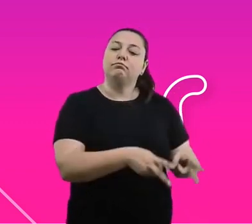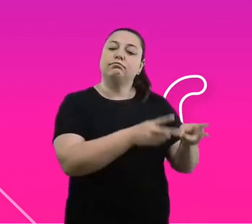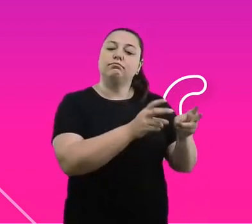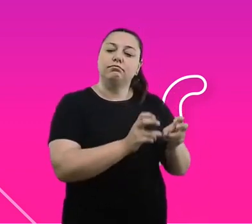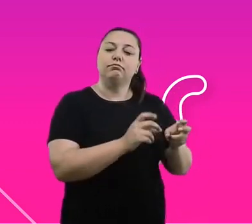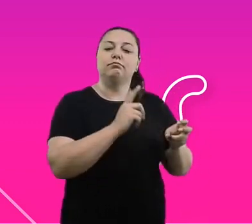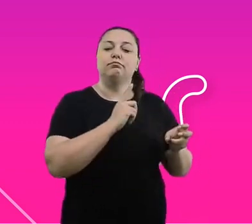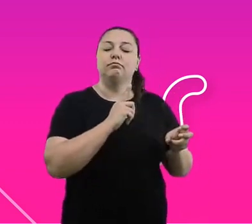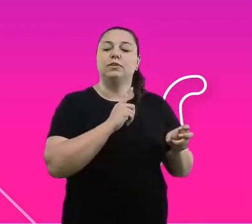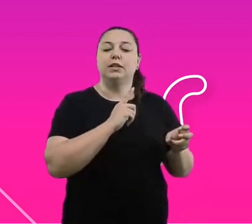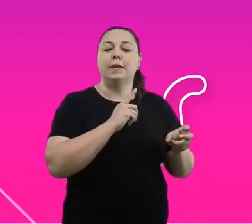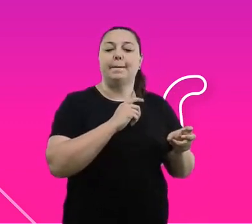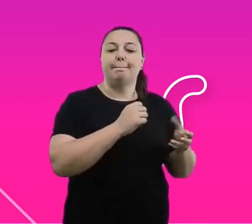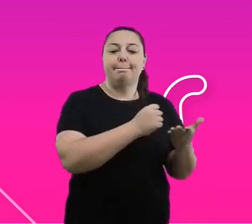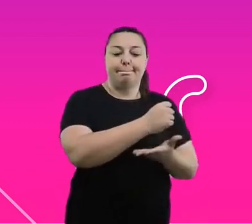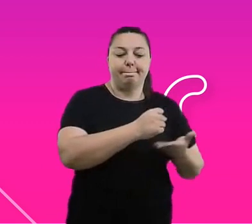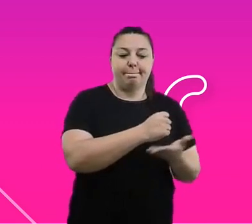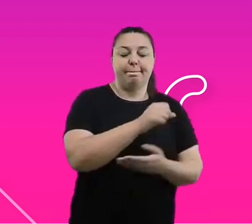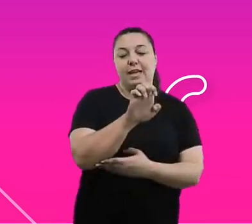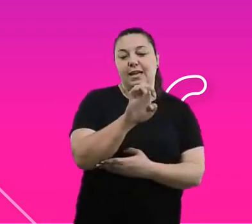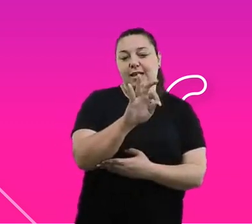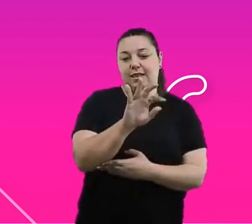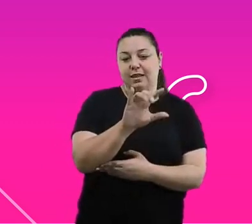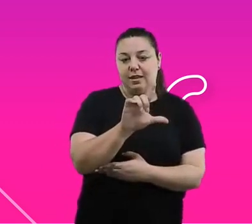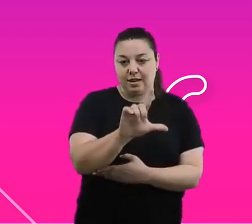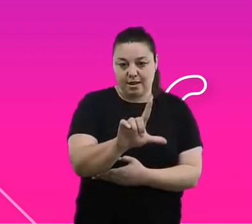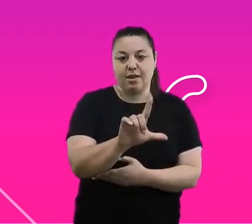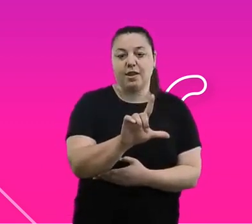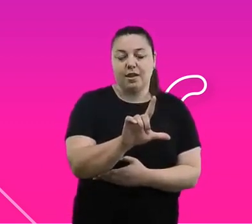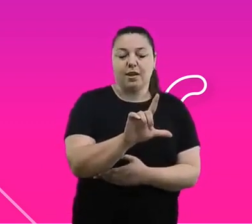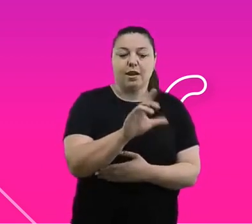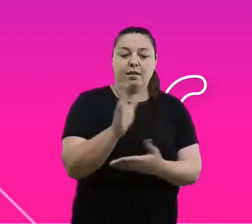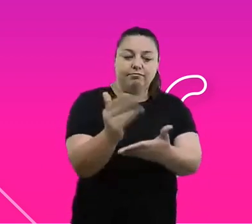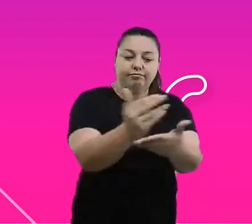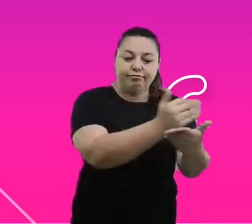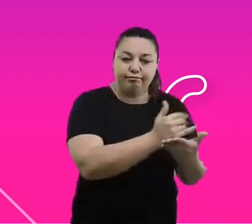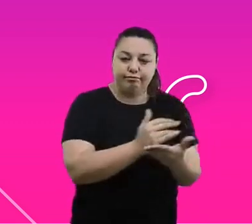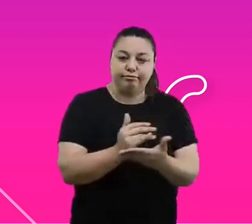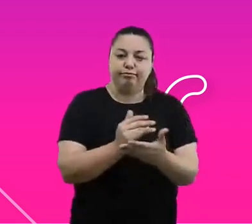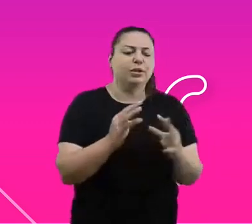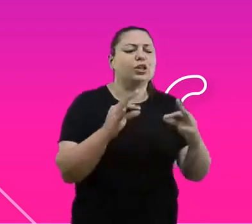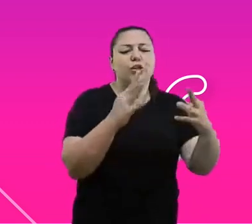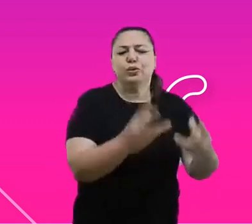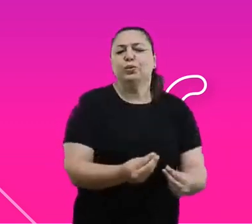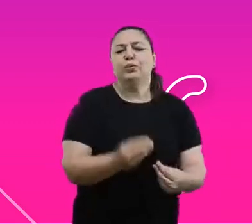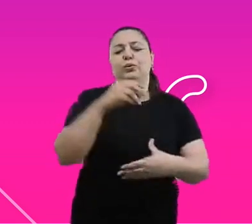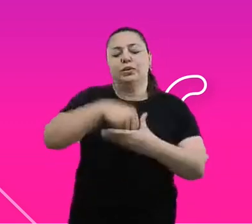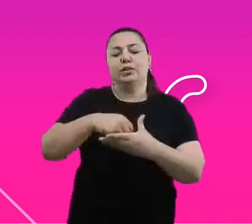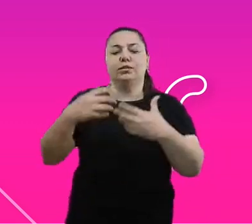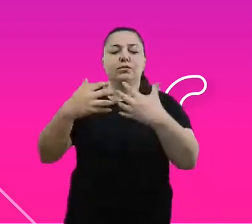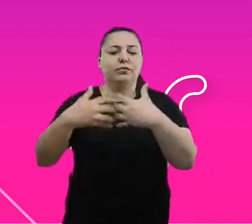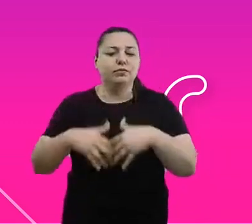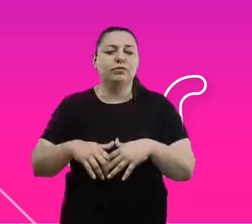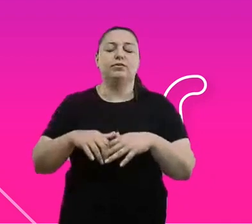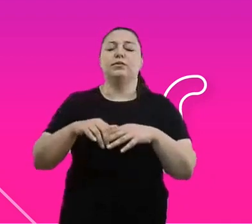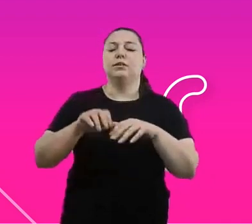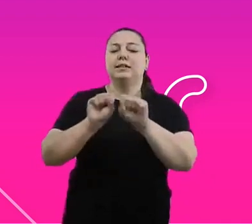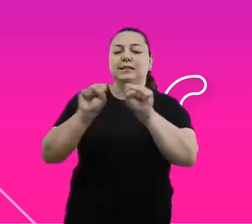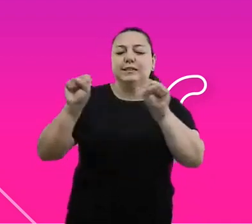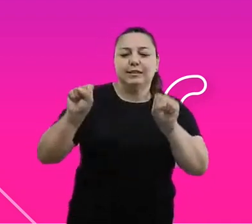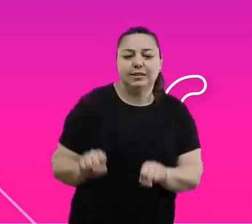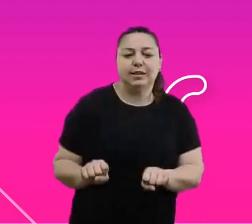baseado em ETL, né? De todos os nossos sistemas, os atores, a forma de publicação, a forma de tratamento